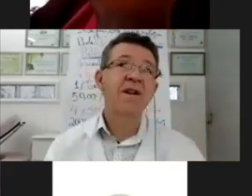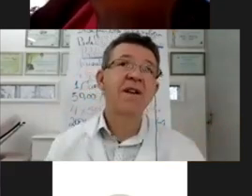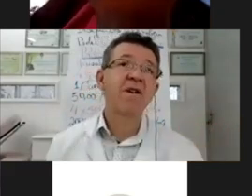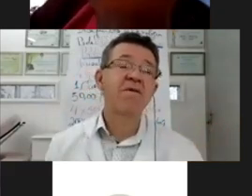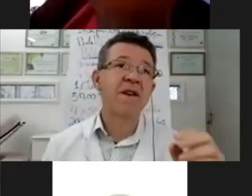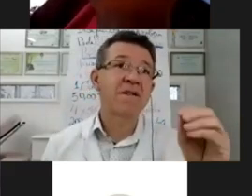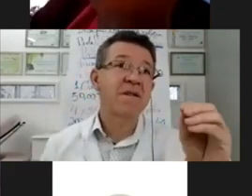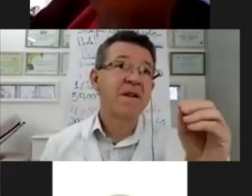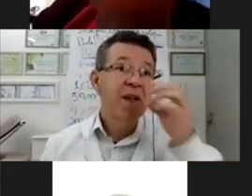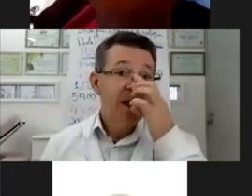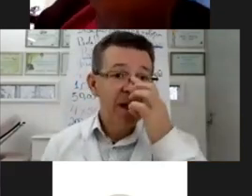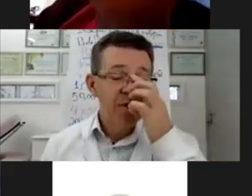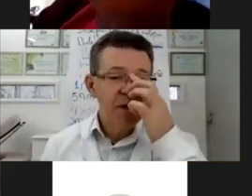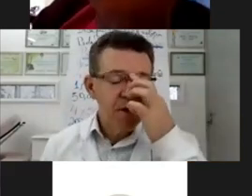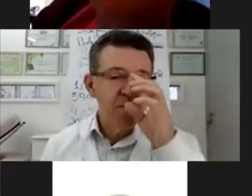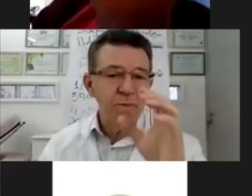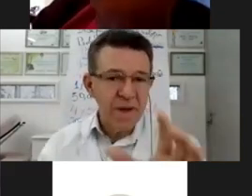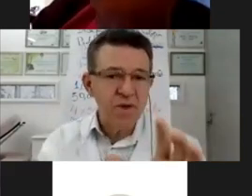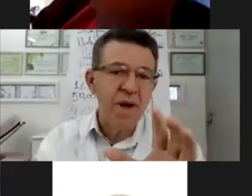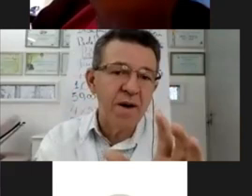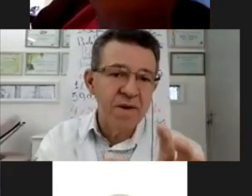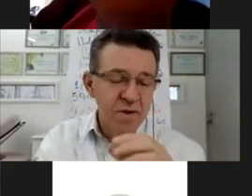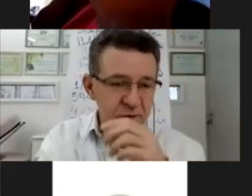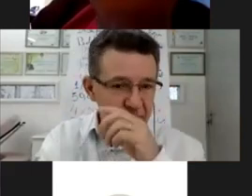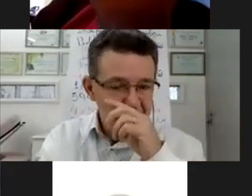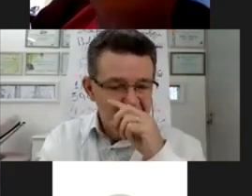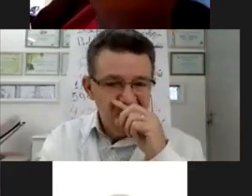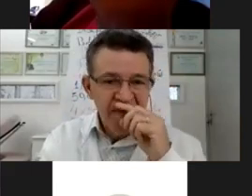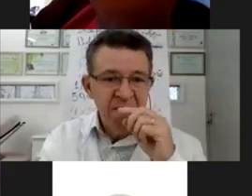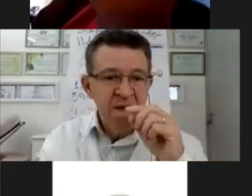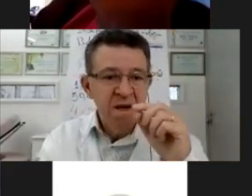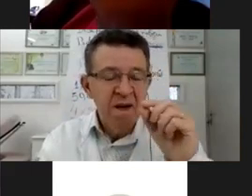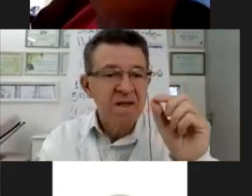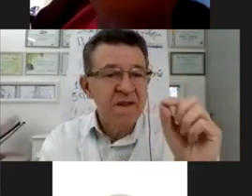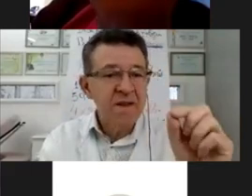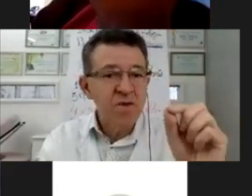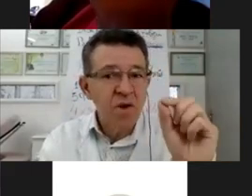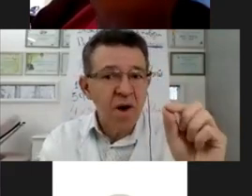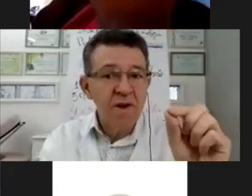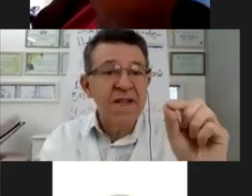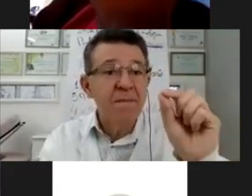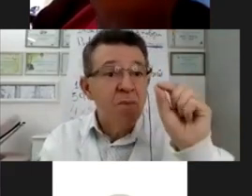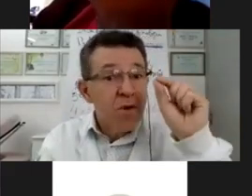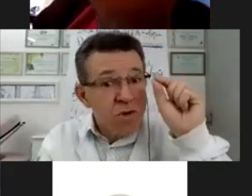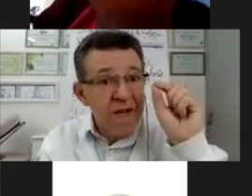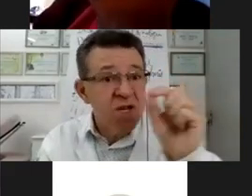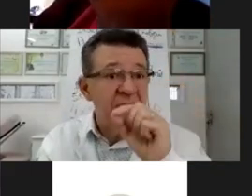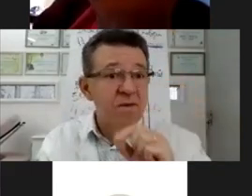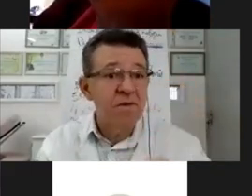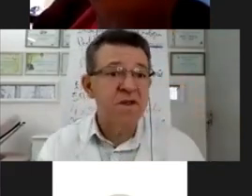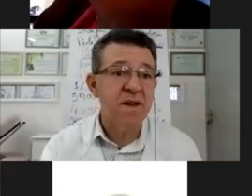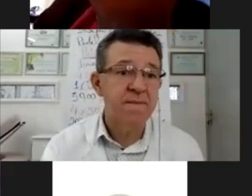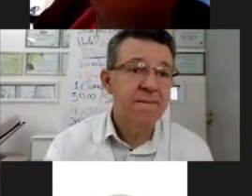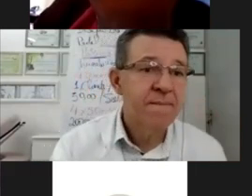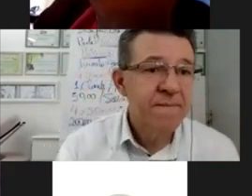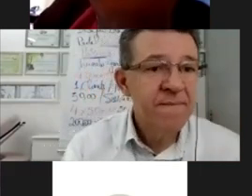esteja, ele talvez, é um exercício muito pessoal isso. Às vezes o órgão ele está muito chateado